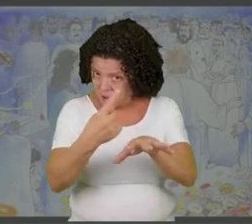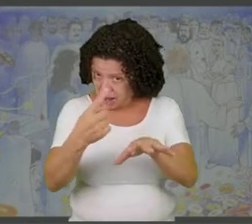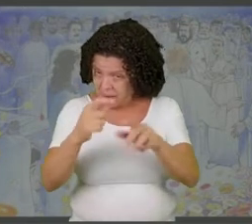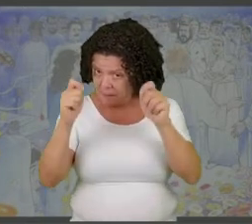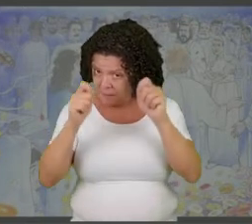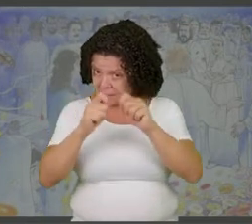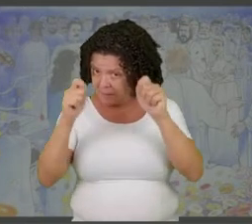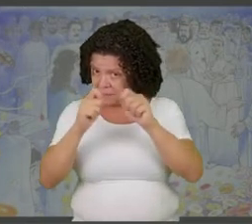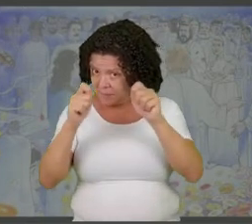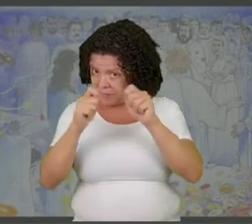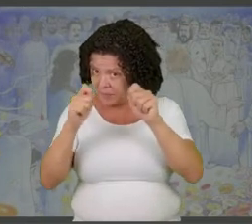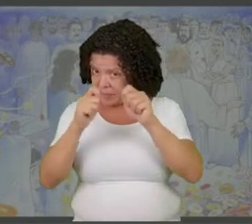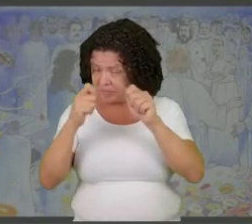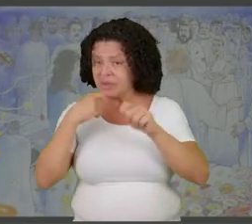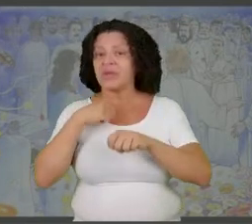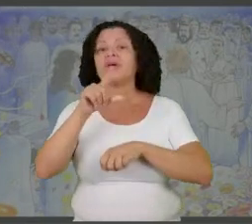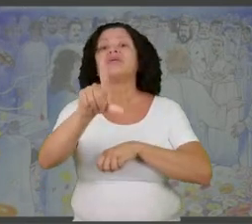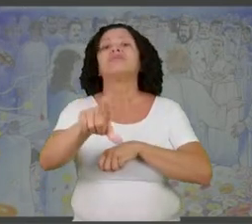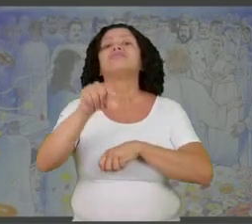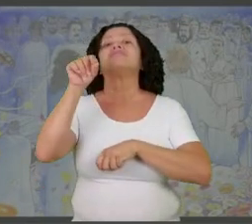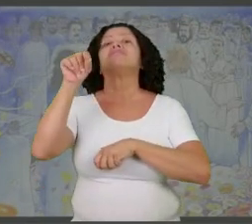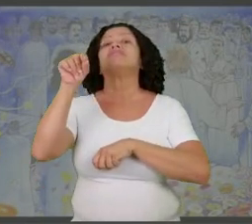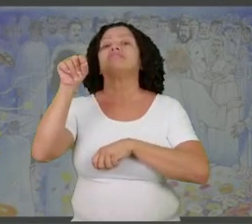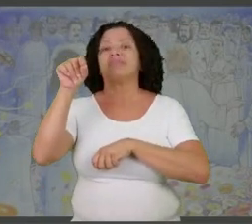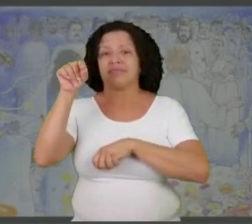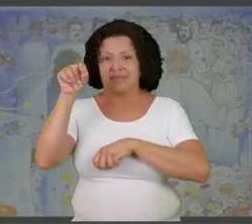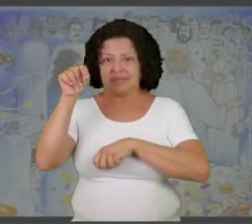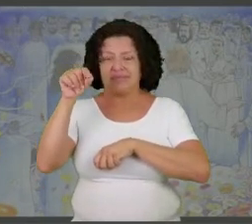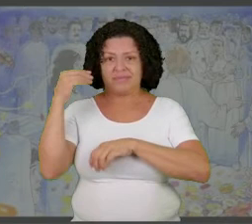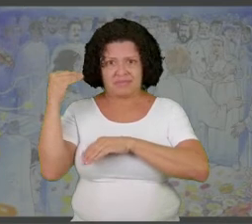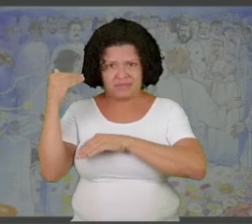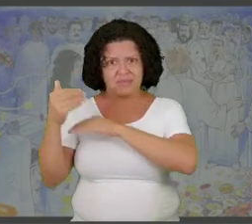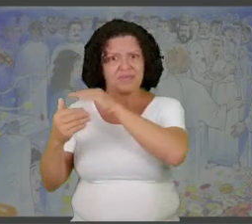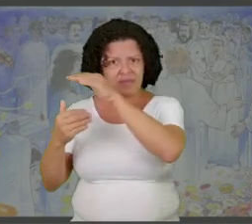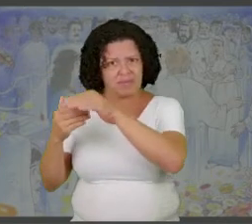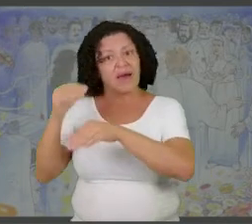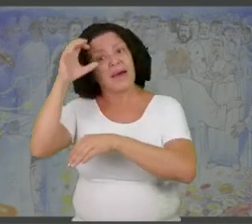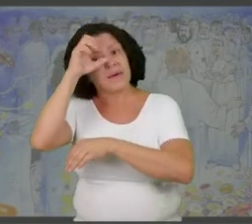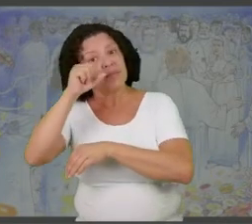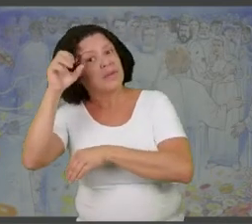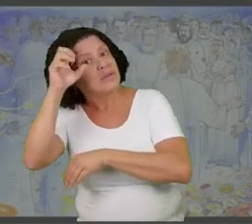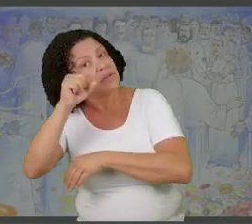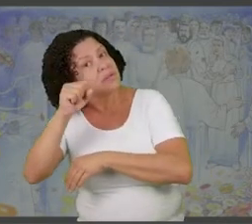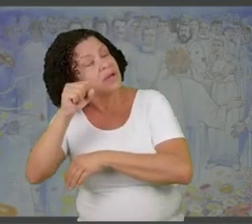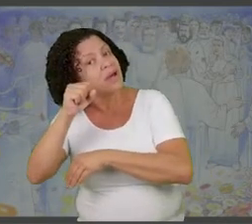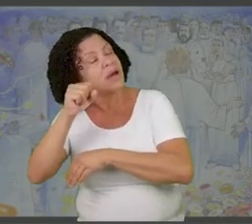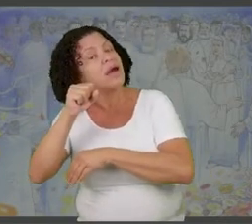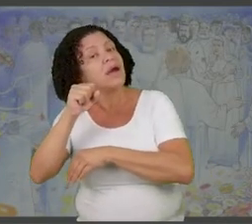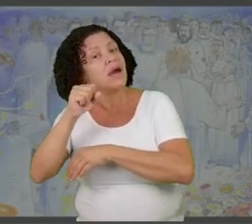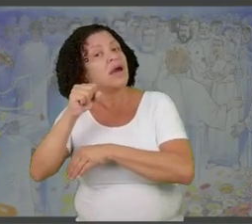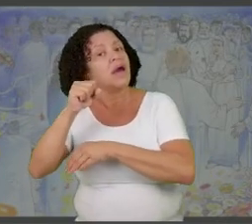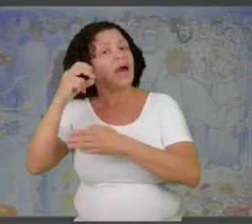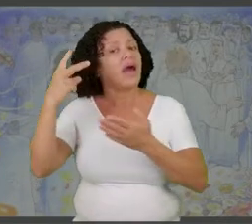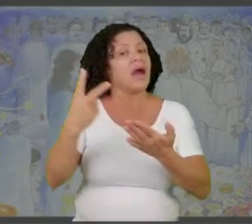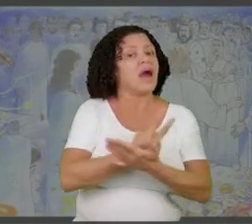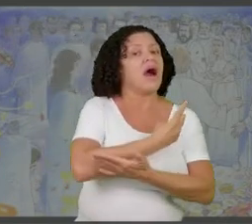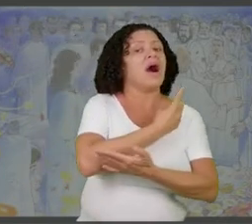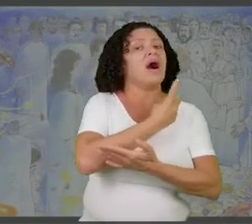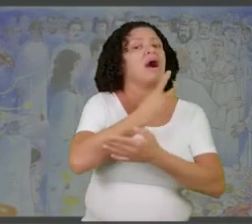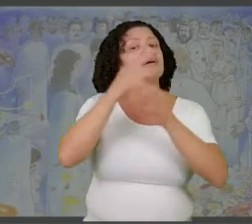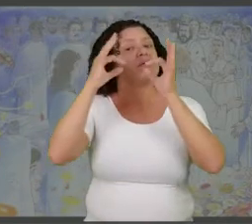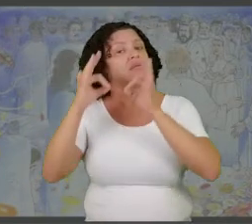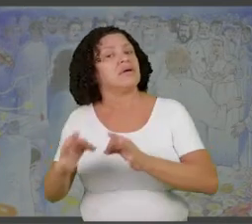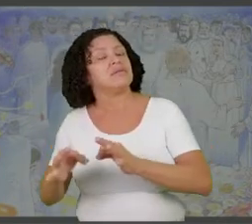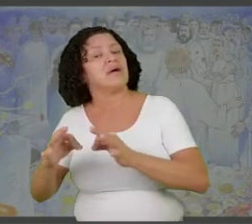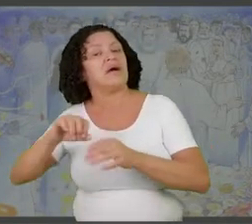escolhas, através das nossas opções, né, progredir, aprender, dar topadas, dar